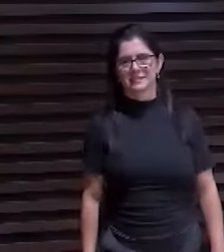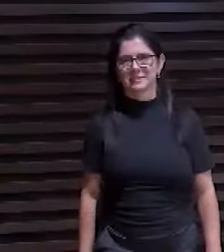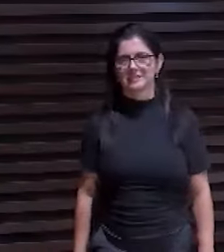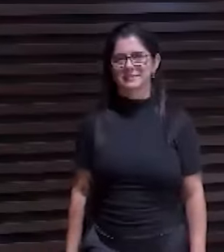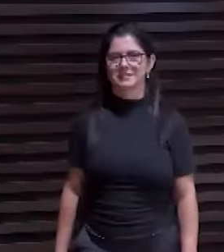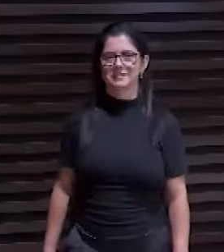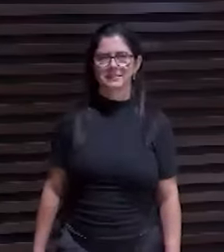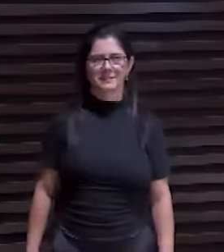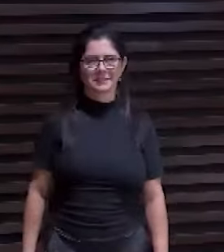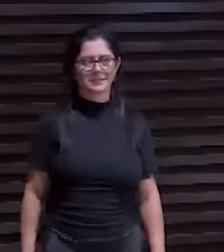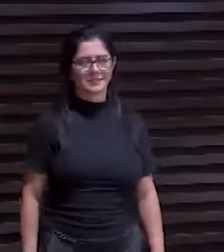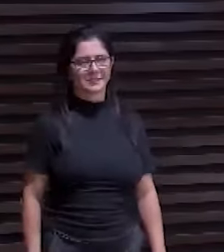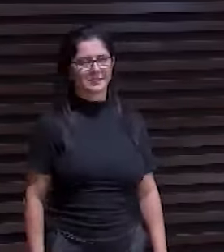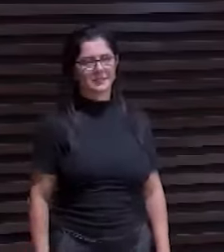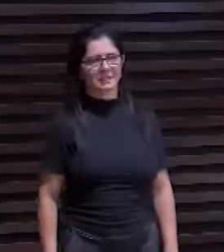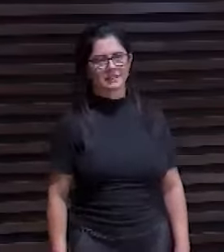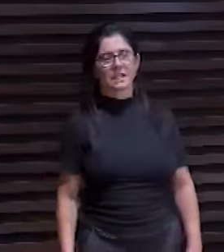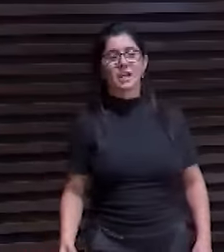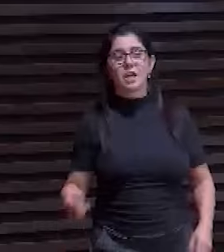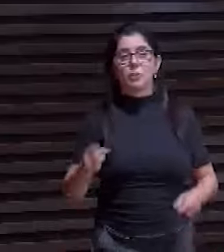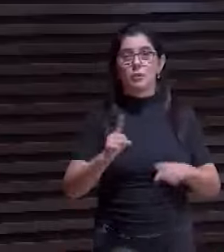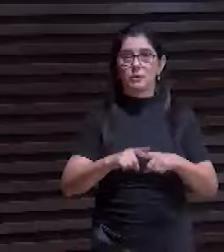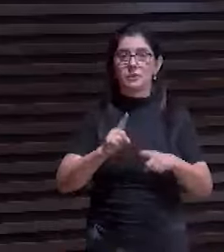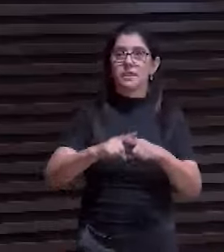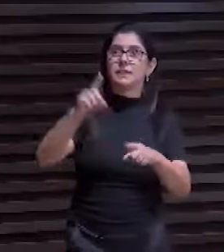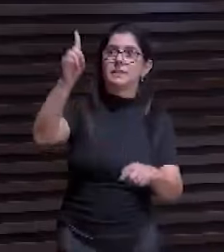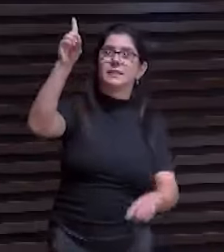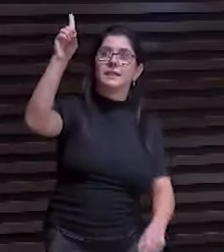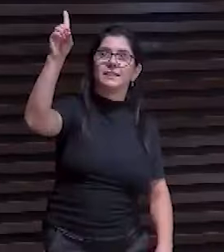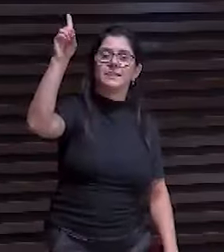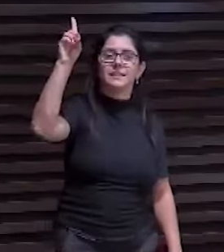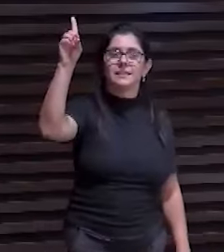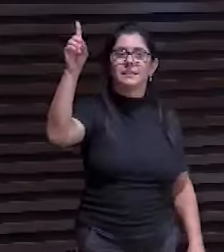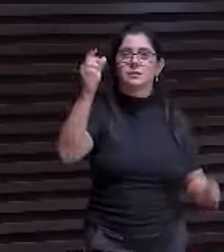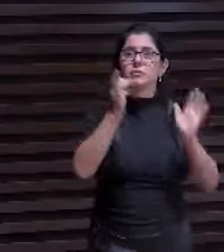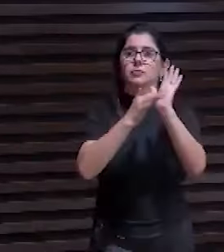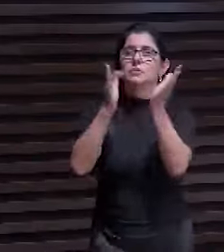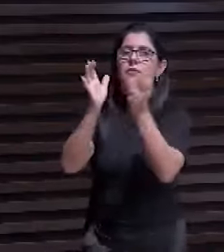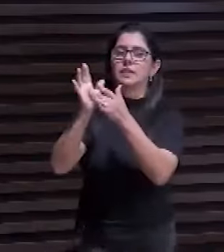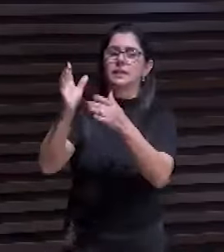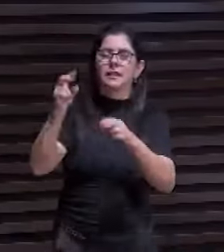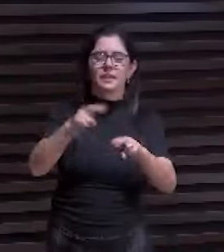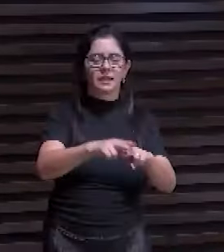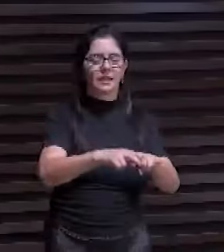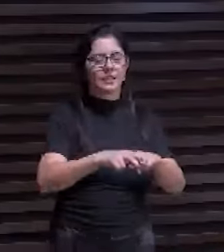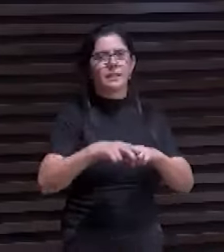coisas. Mais uma vez. Porque dele, por